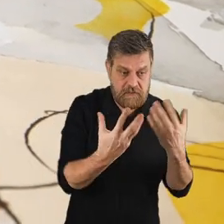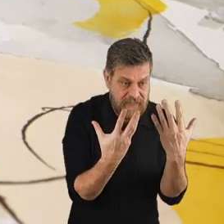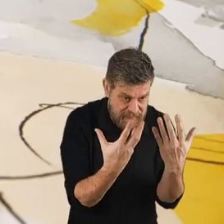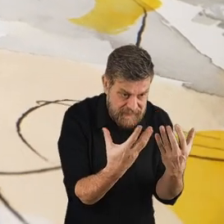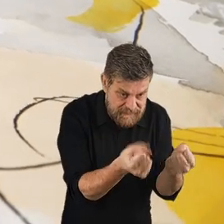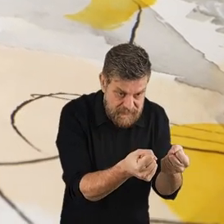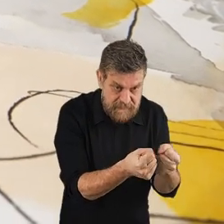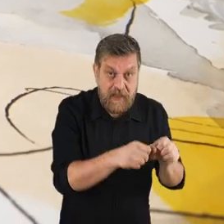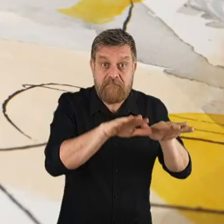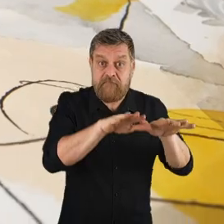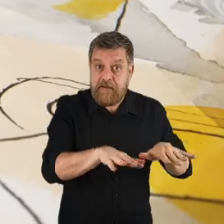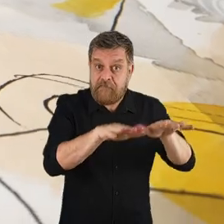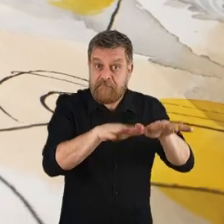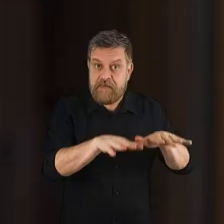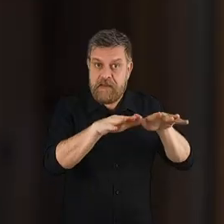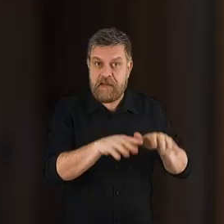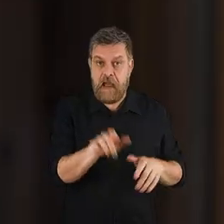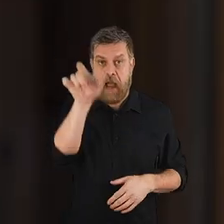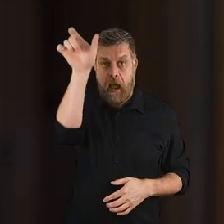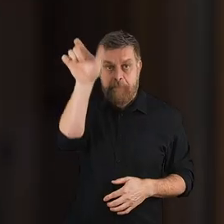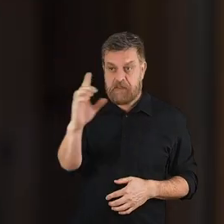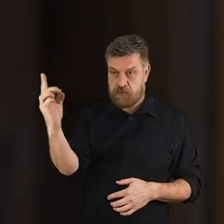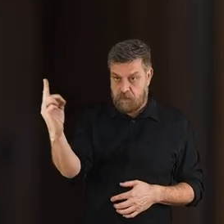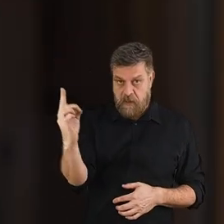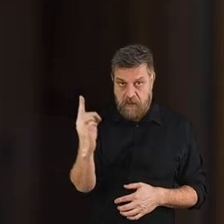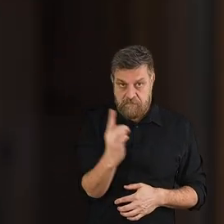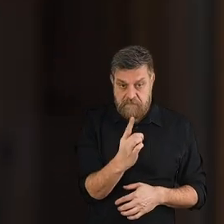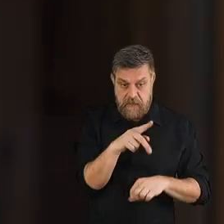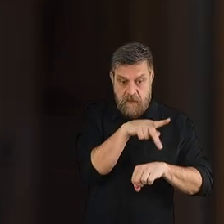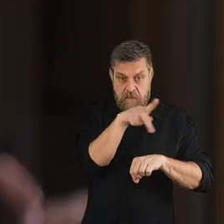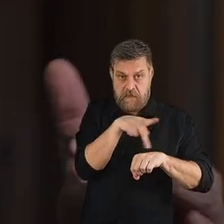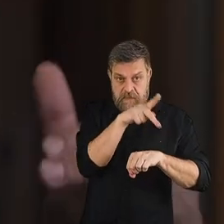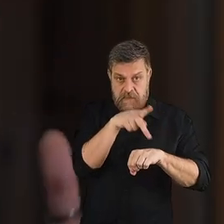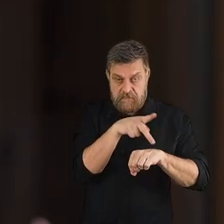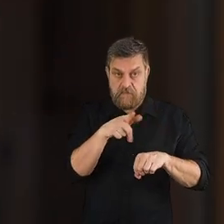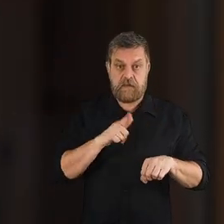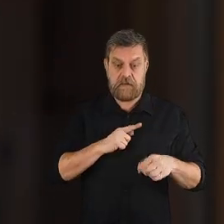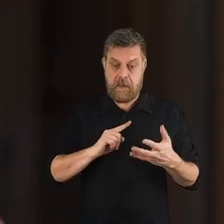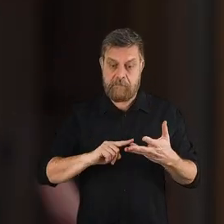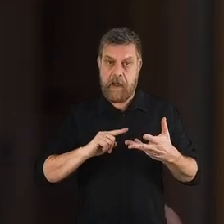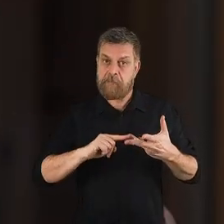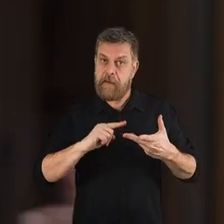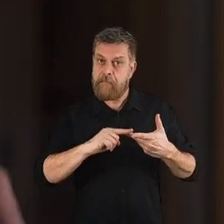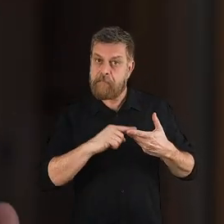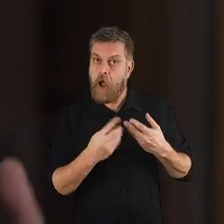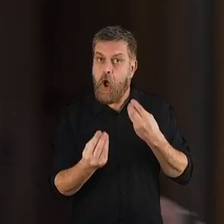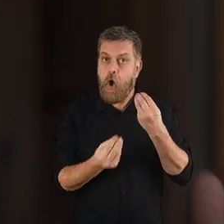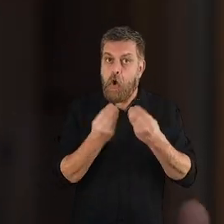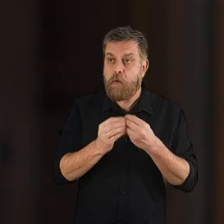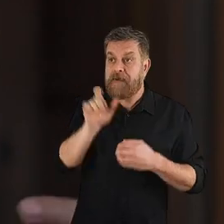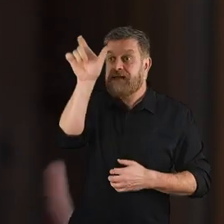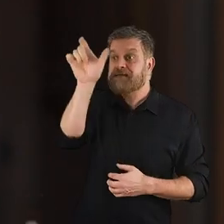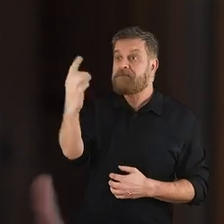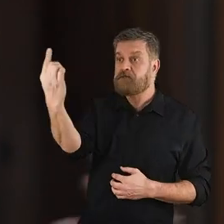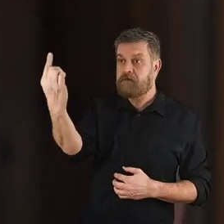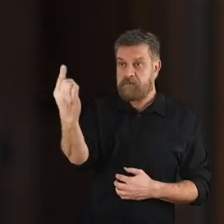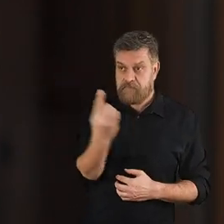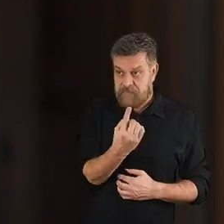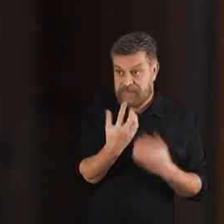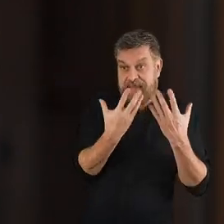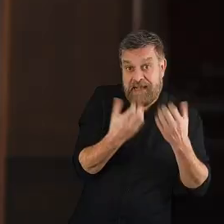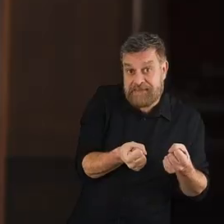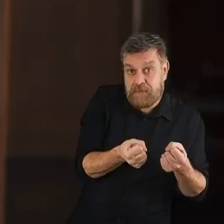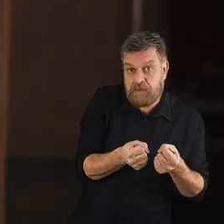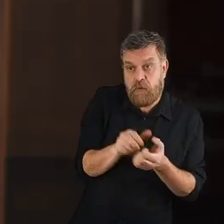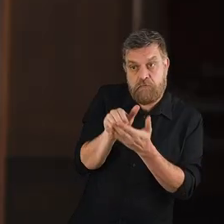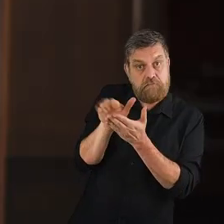aceitação, de permanência desse migrante no território nacional, sob quais condições esse migrante será aceito ou